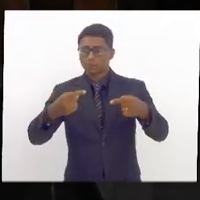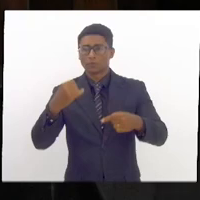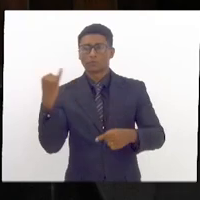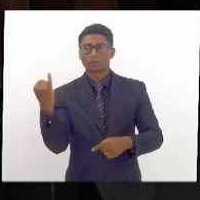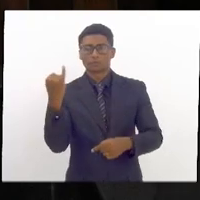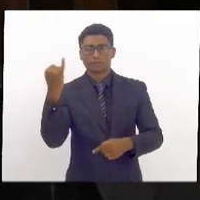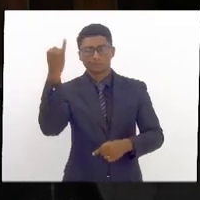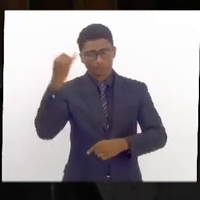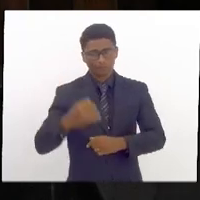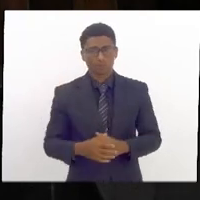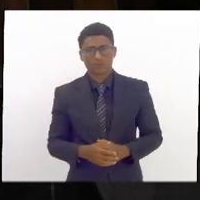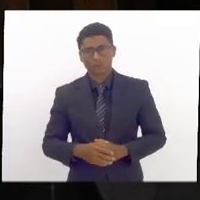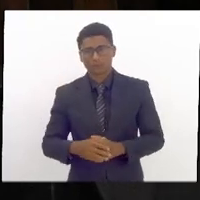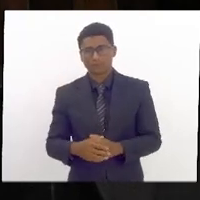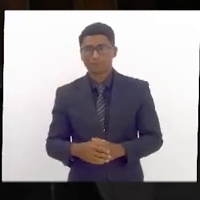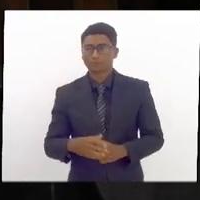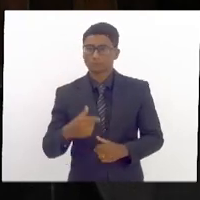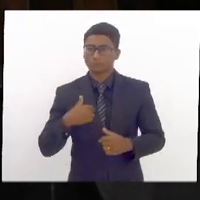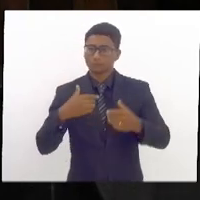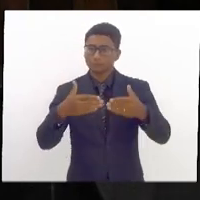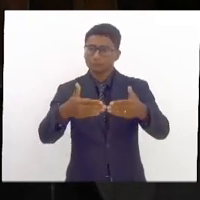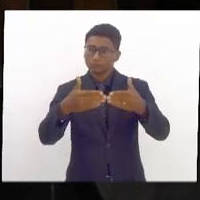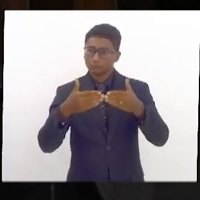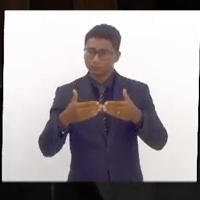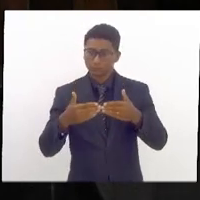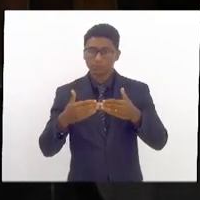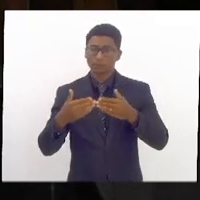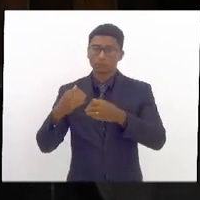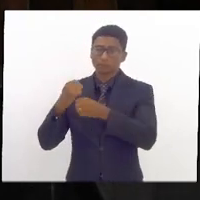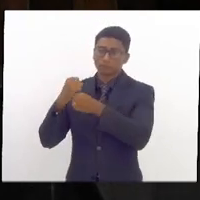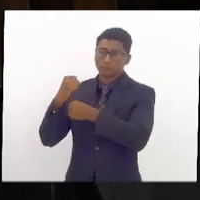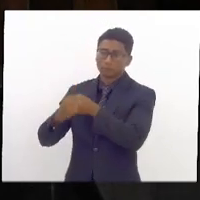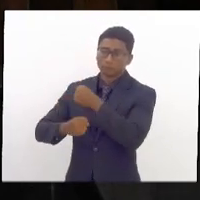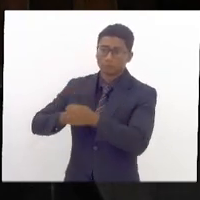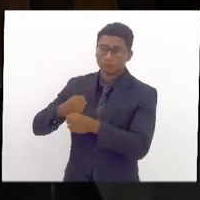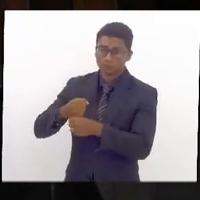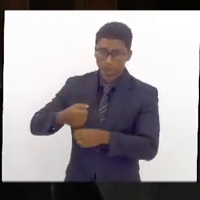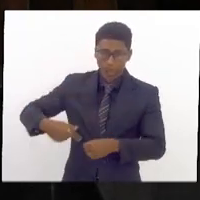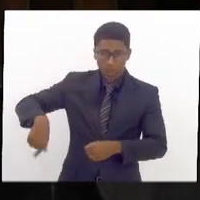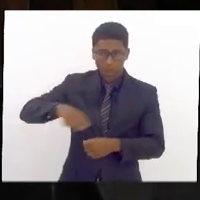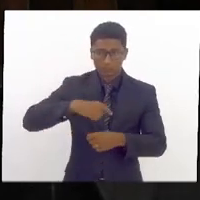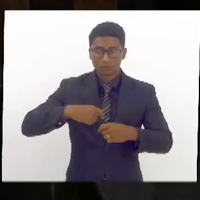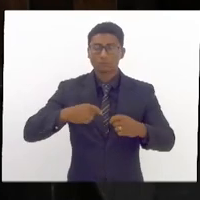aqui o apelo que na próxima legislatura nós possamos enfrentar